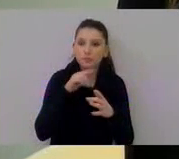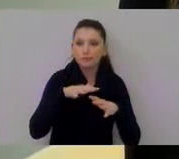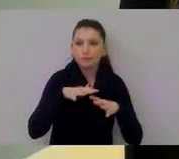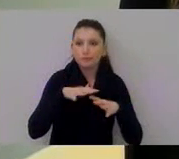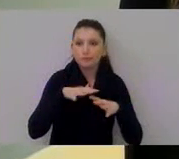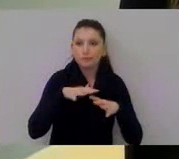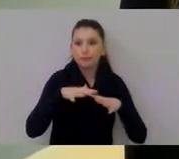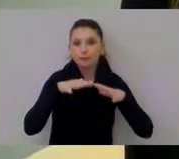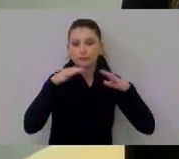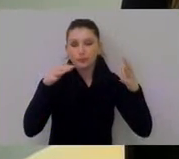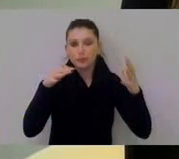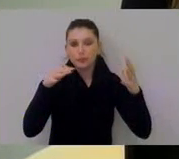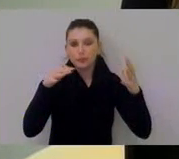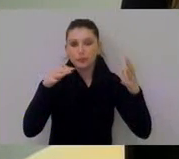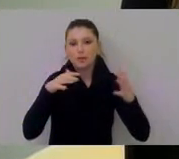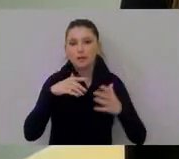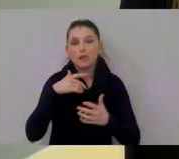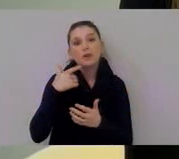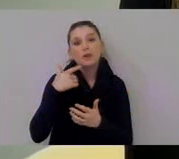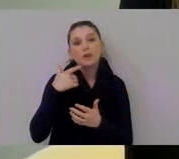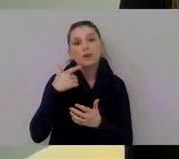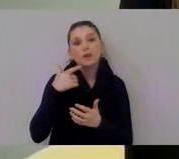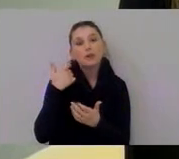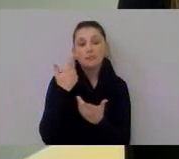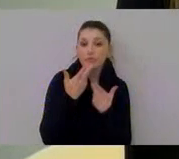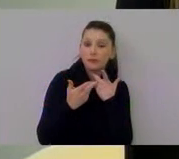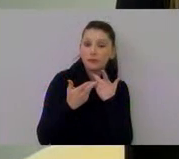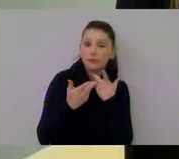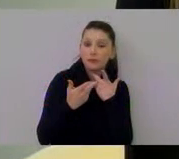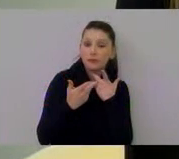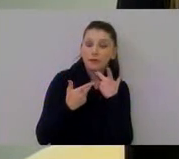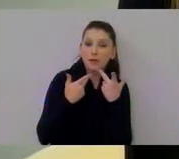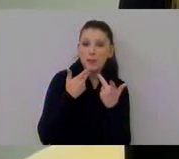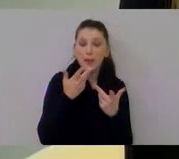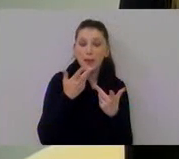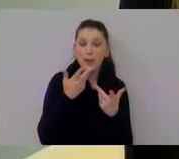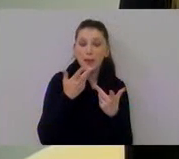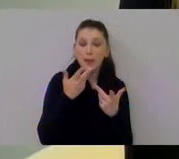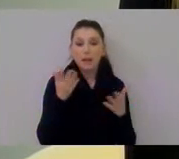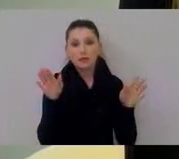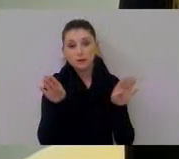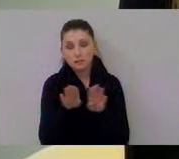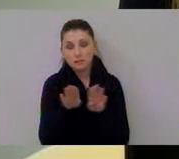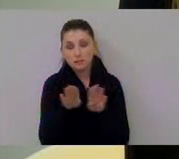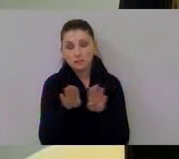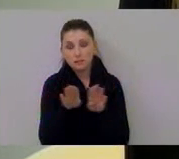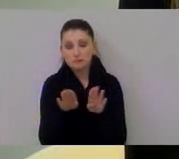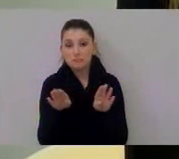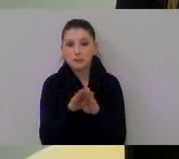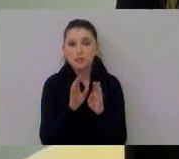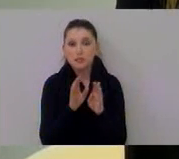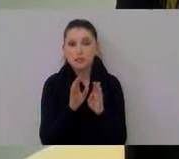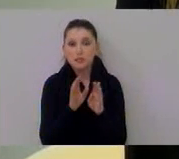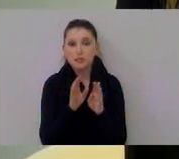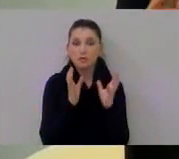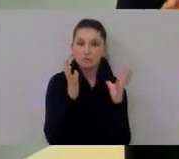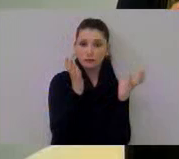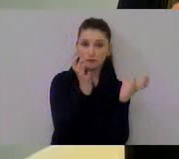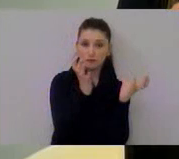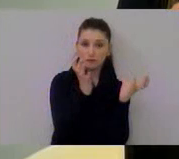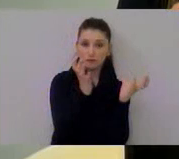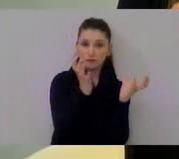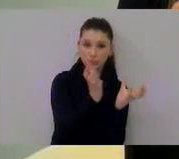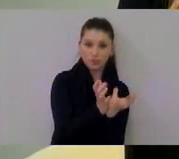Dizer também que a comissão, via o nosso presidente